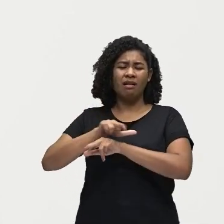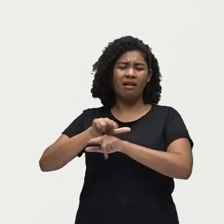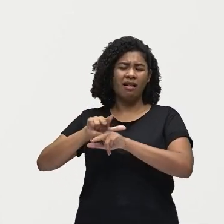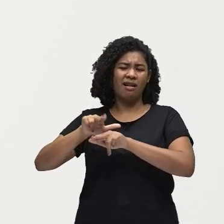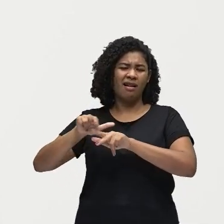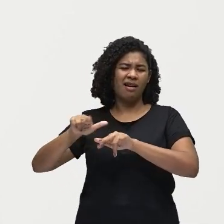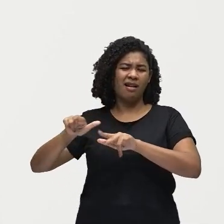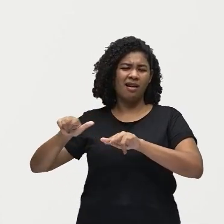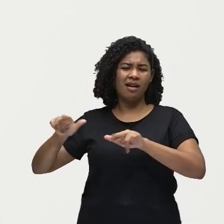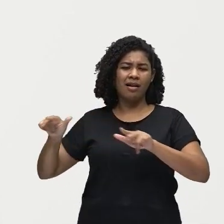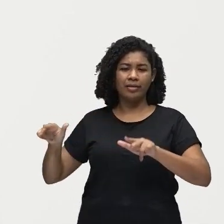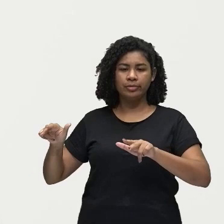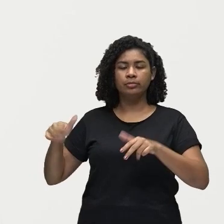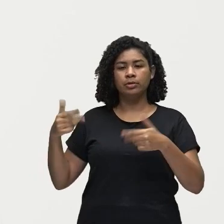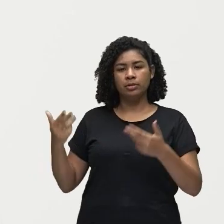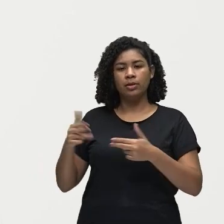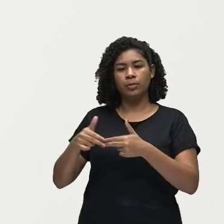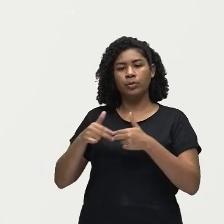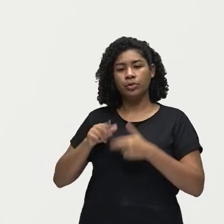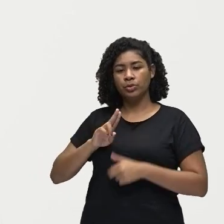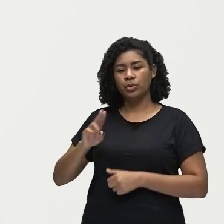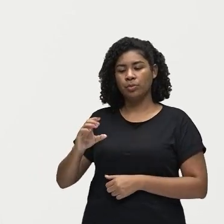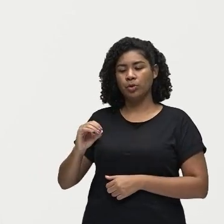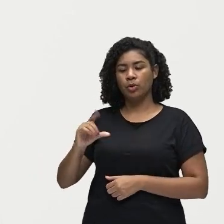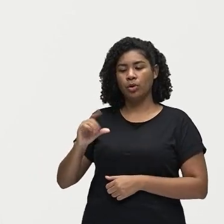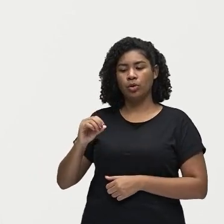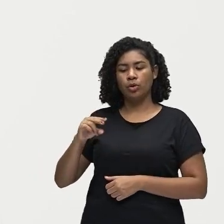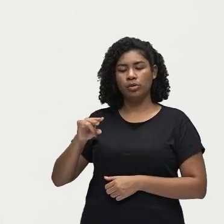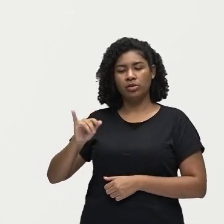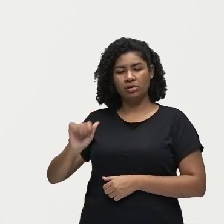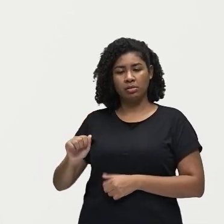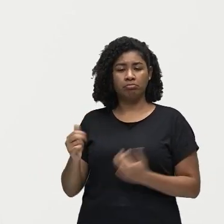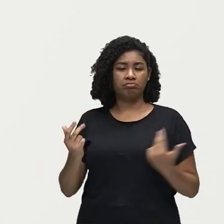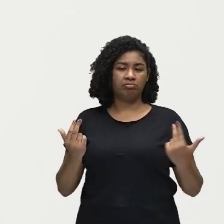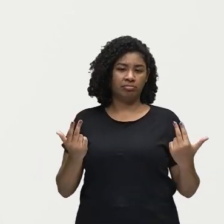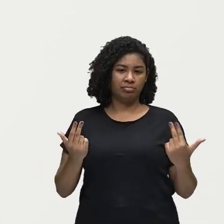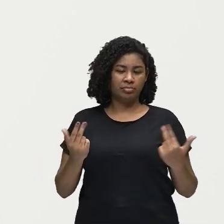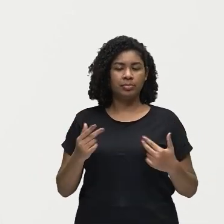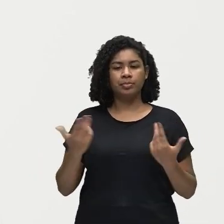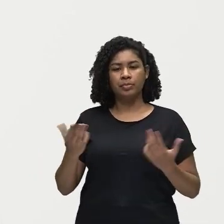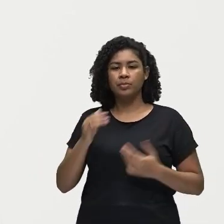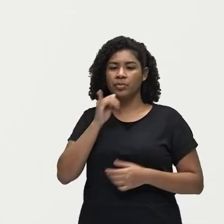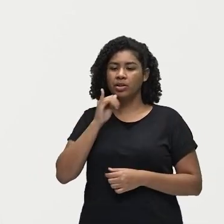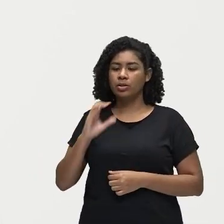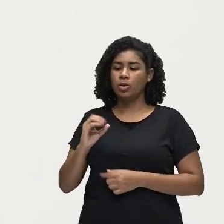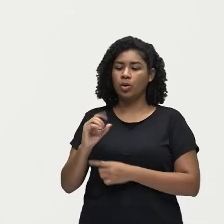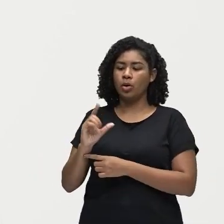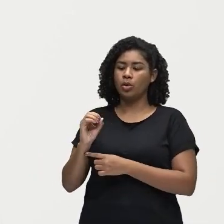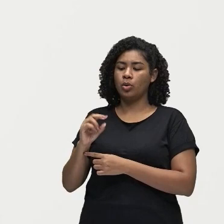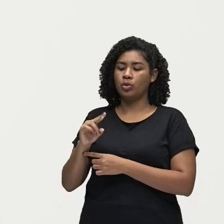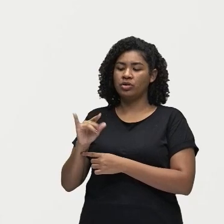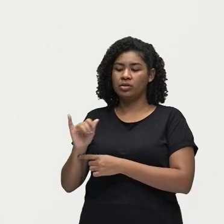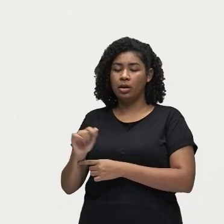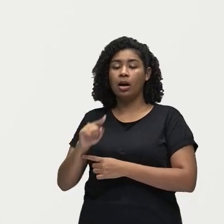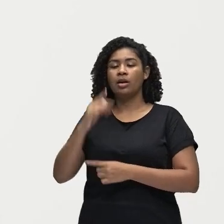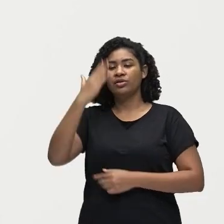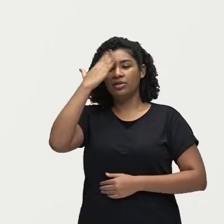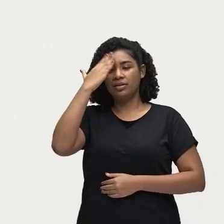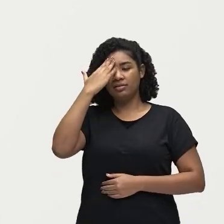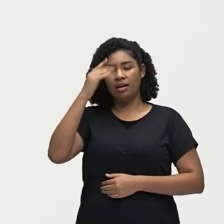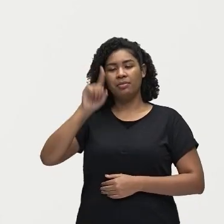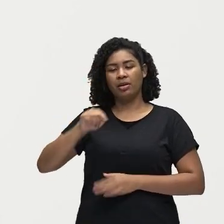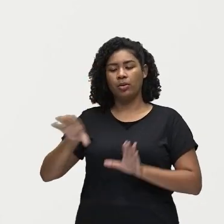e também são chamados de colônias. Quando você ouvir falar colônias de corais, você já sabe aí que